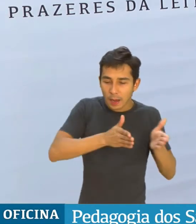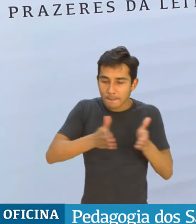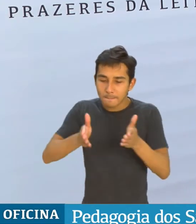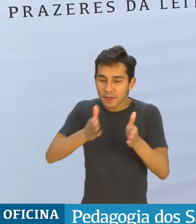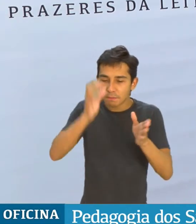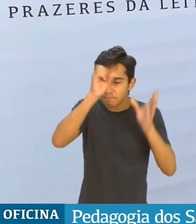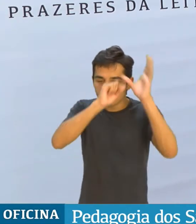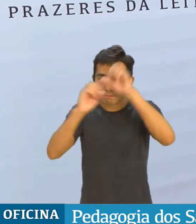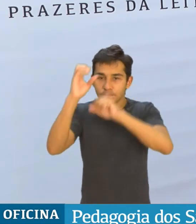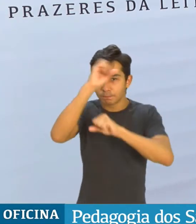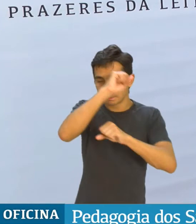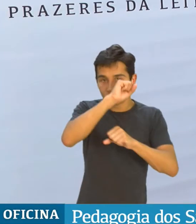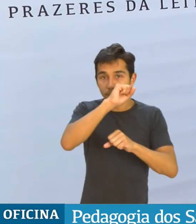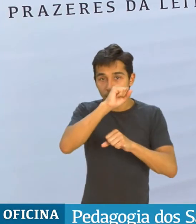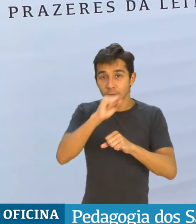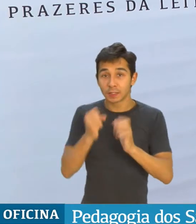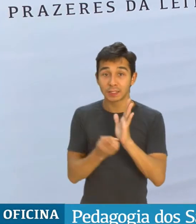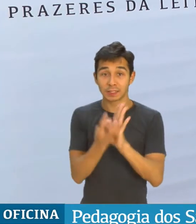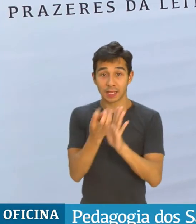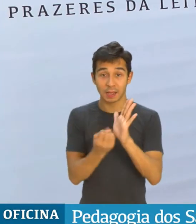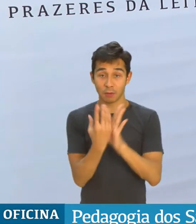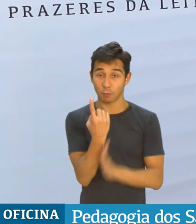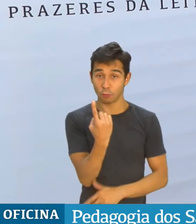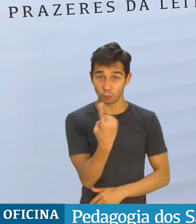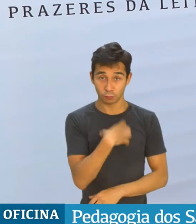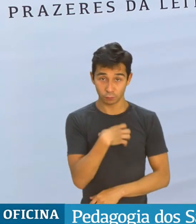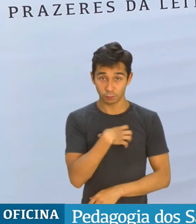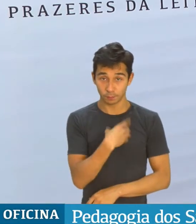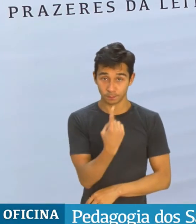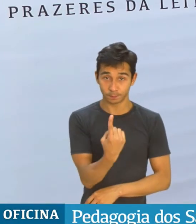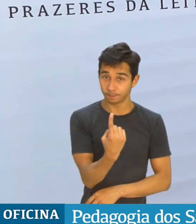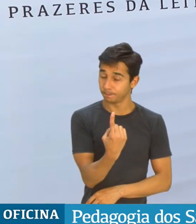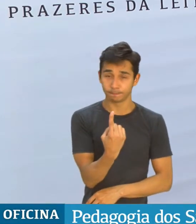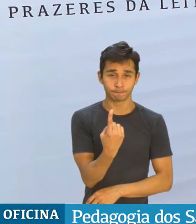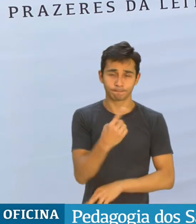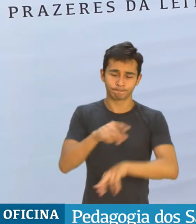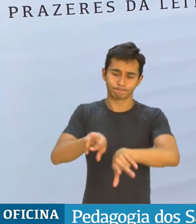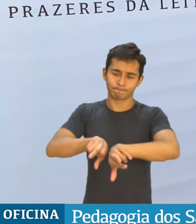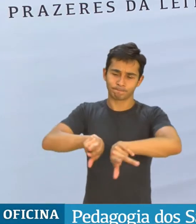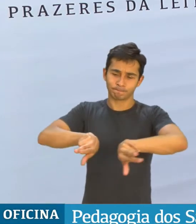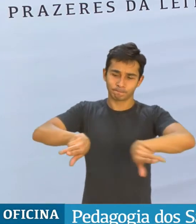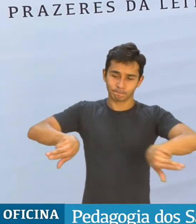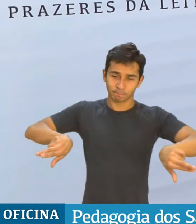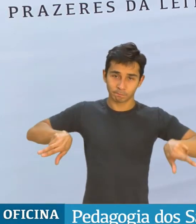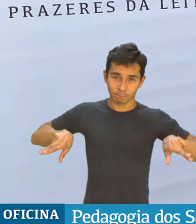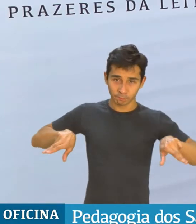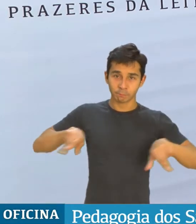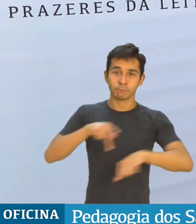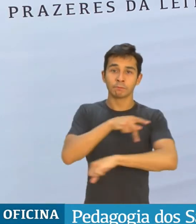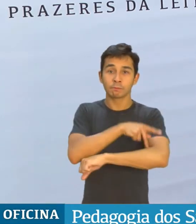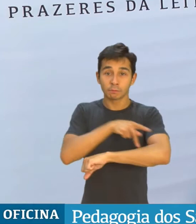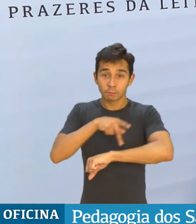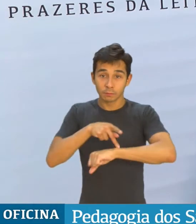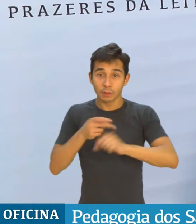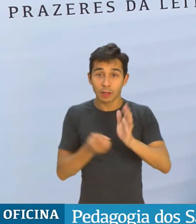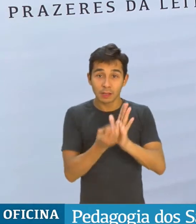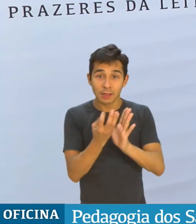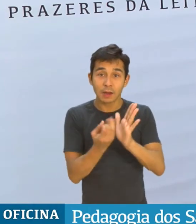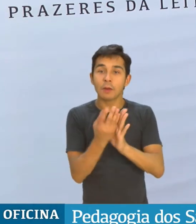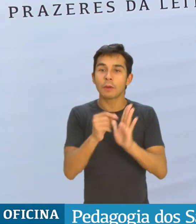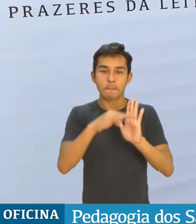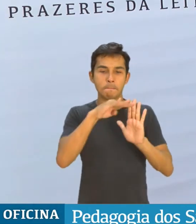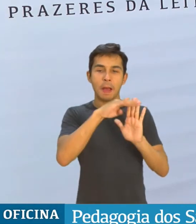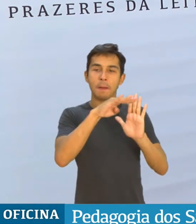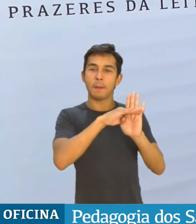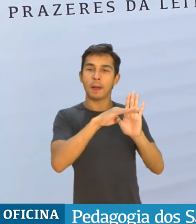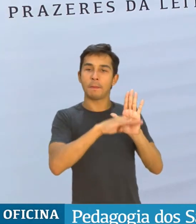dos saraus porque não tem uma única maneira, né? A pedagogia dos saraus, ela não existe para eu vir colocar as